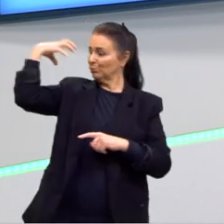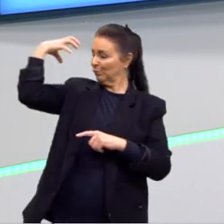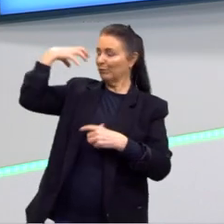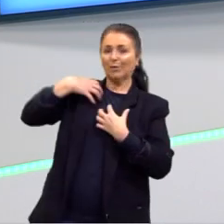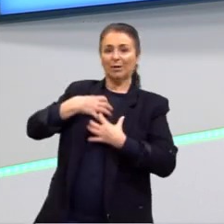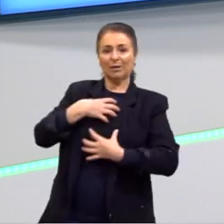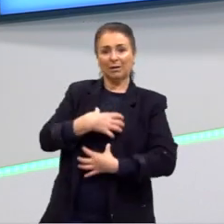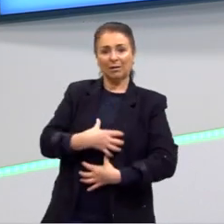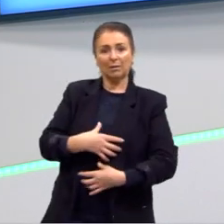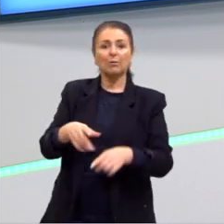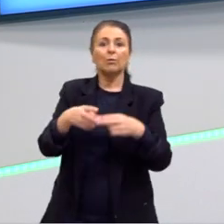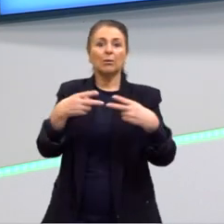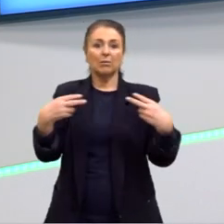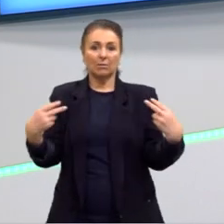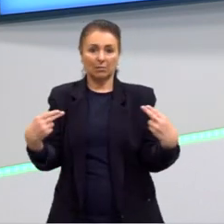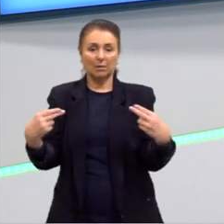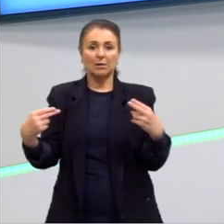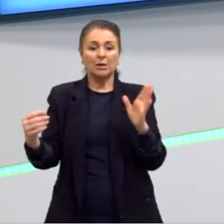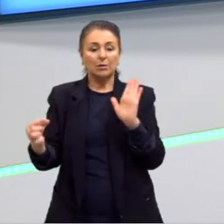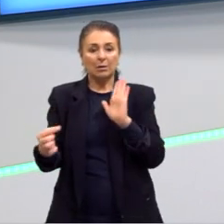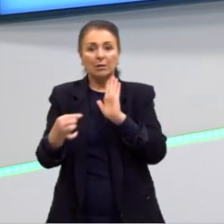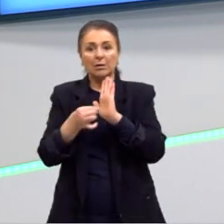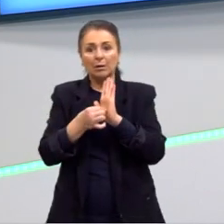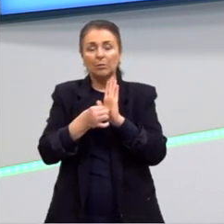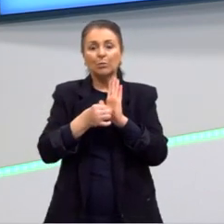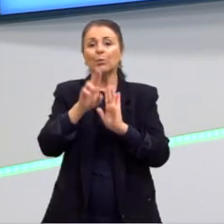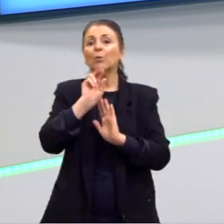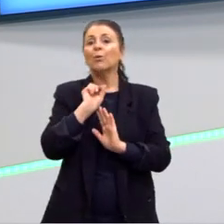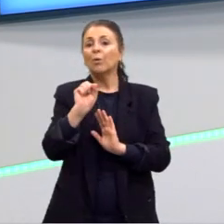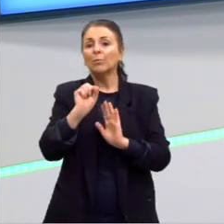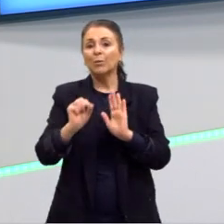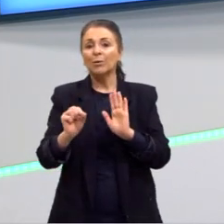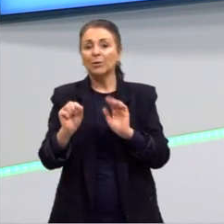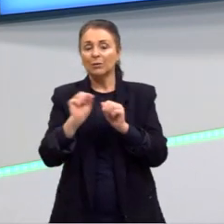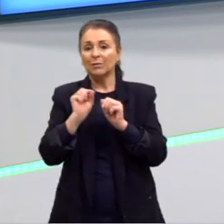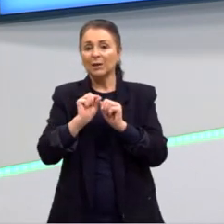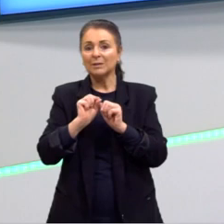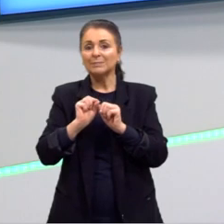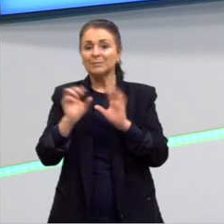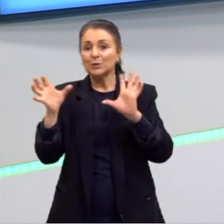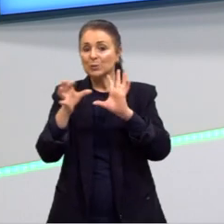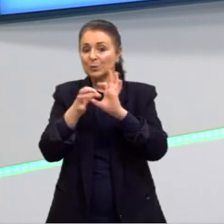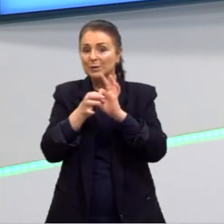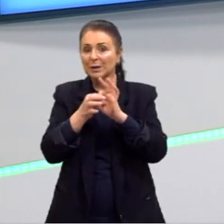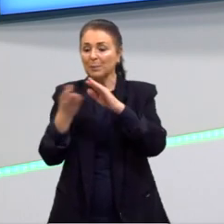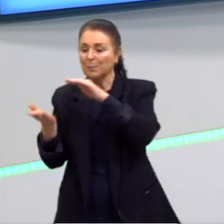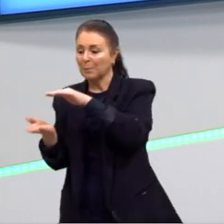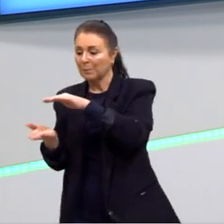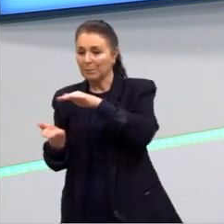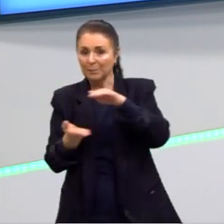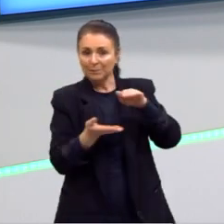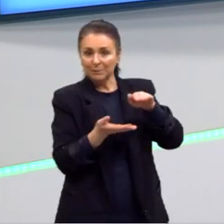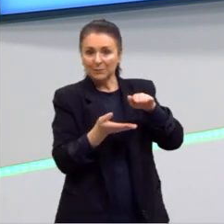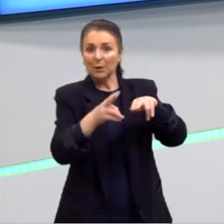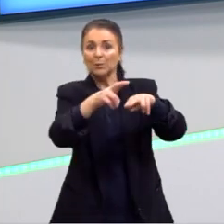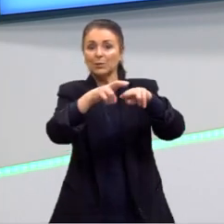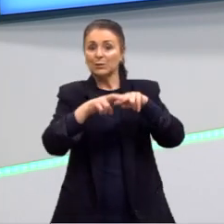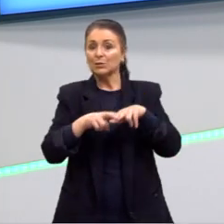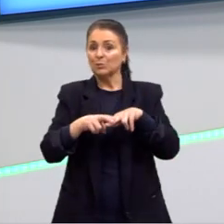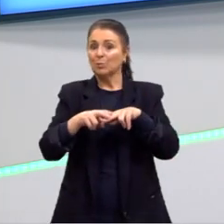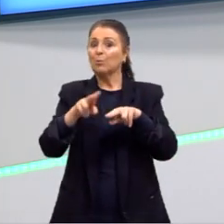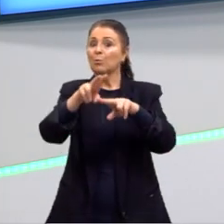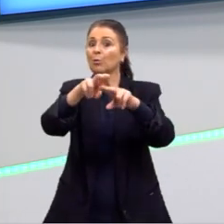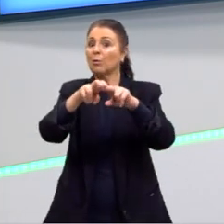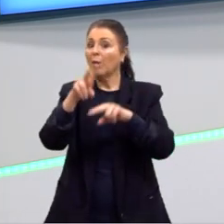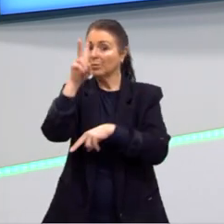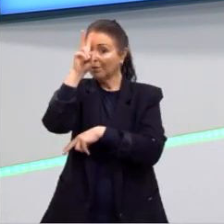a gente tá ligando ele em paralelo tá justamente por causa dessa questão da atenção